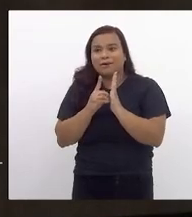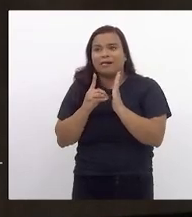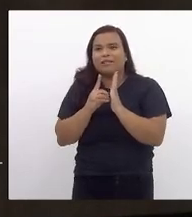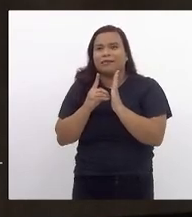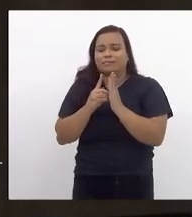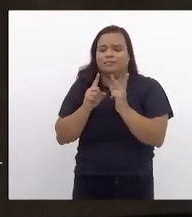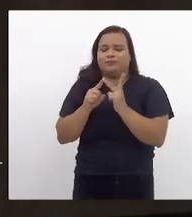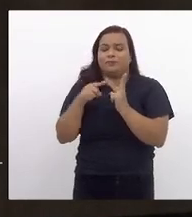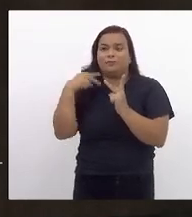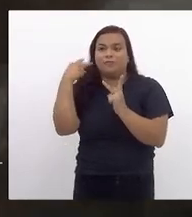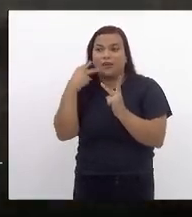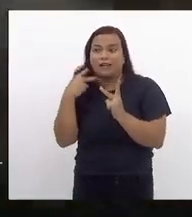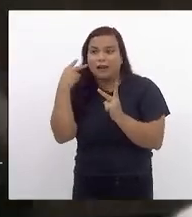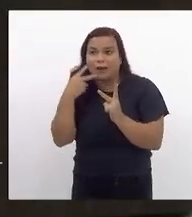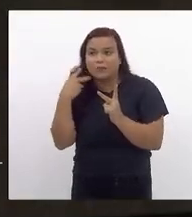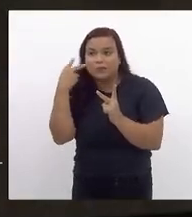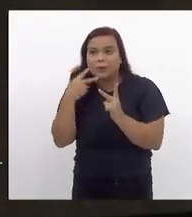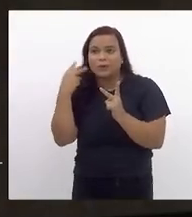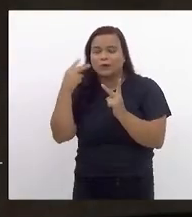vereadora,